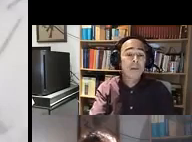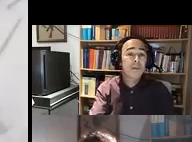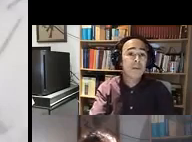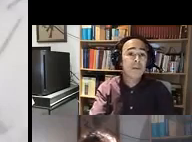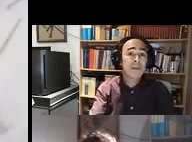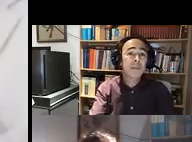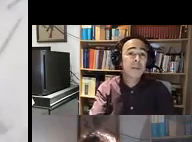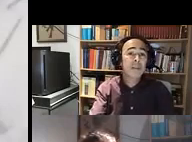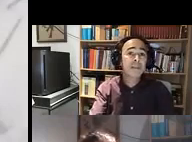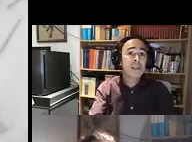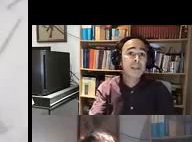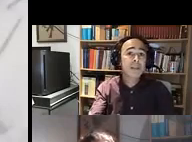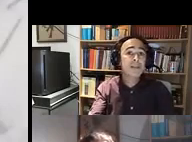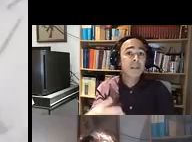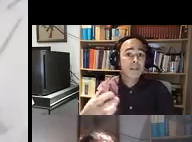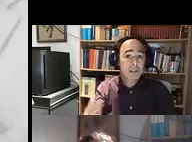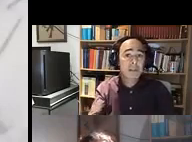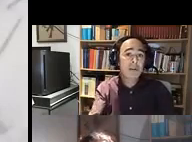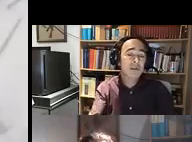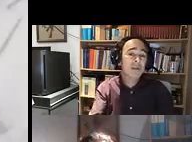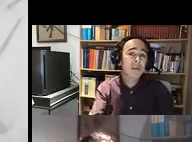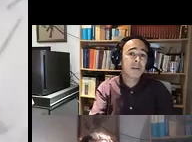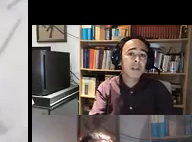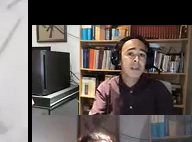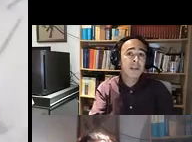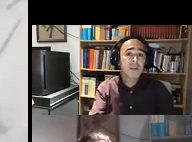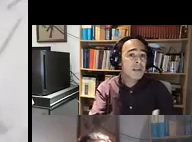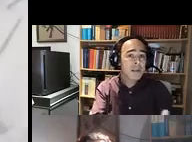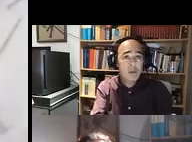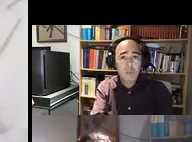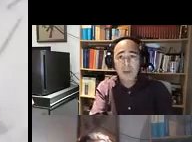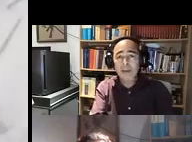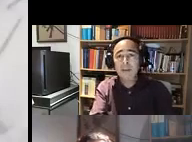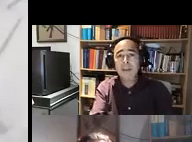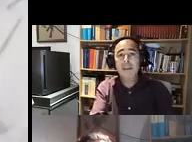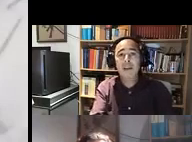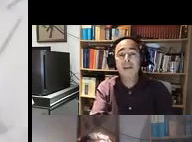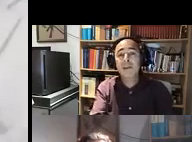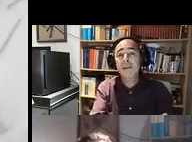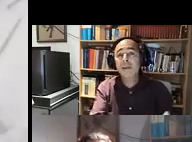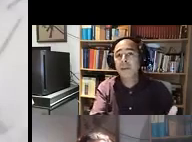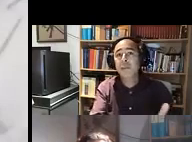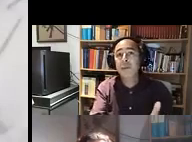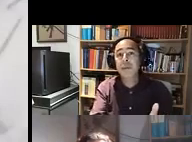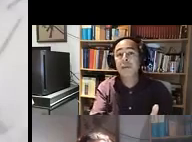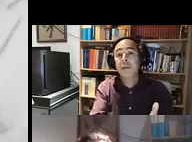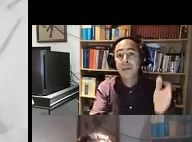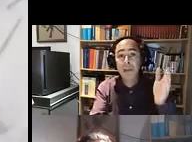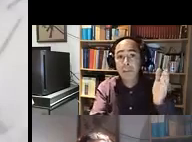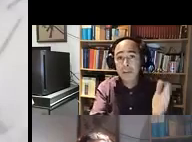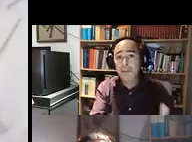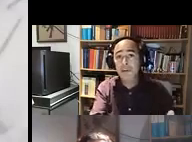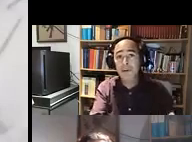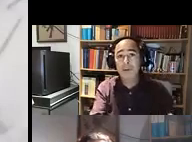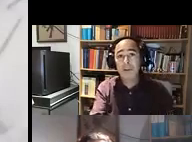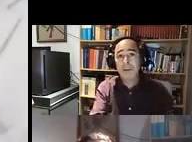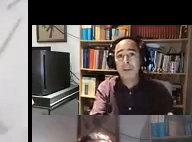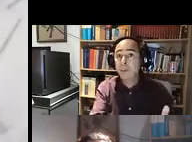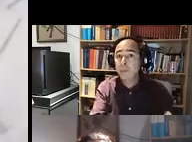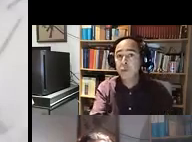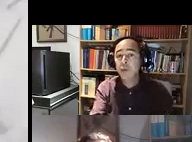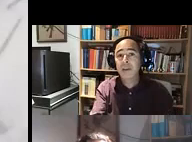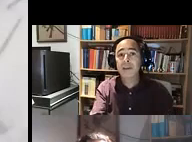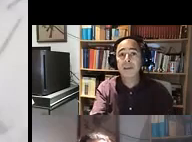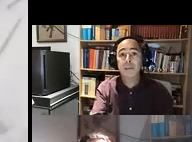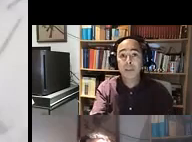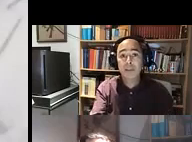é uma realidade é um benefício que a empresa da empresa valoriza o nosso trabalho e não é assim tão complicado a chegarmos são de tempo e persistência e manter o fala